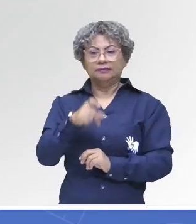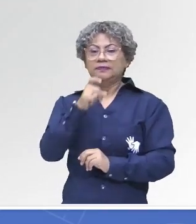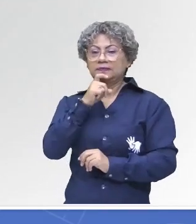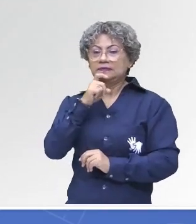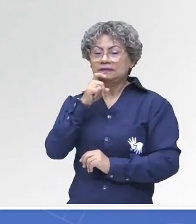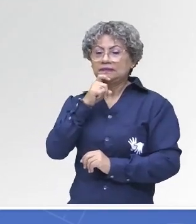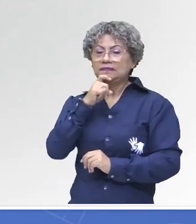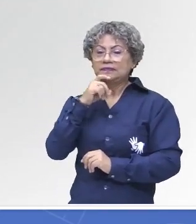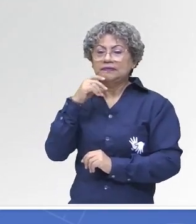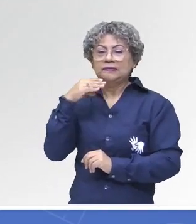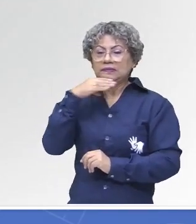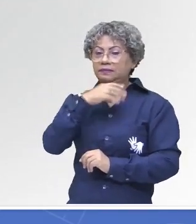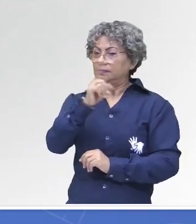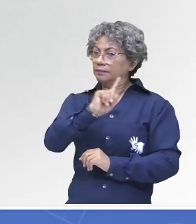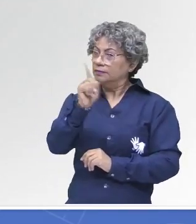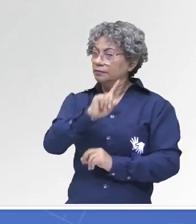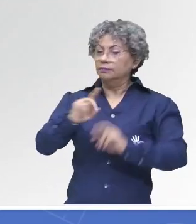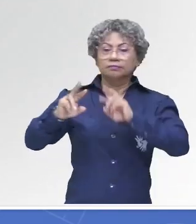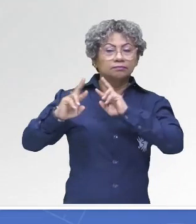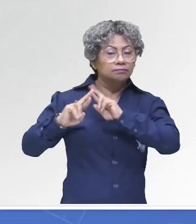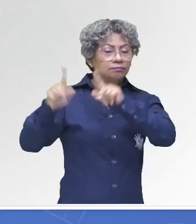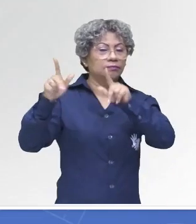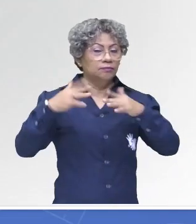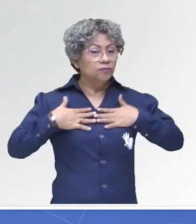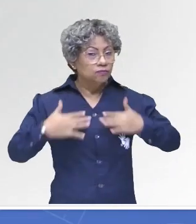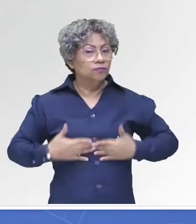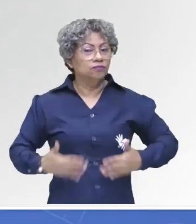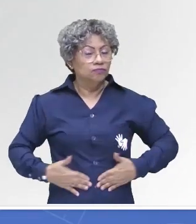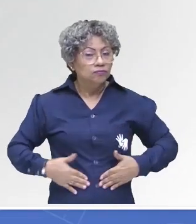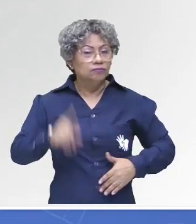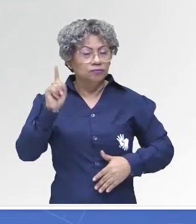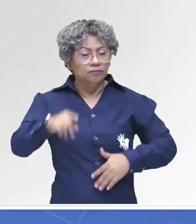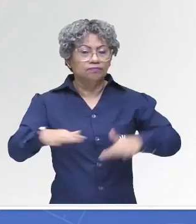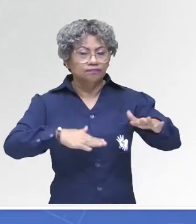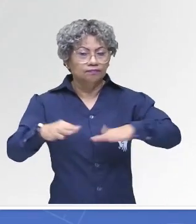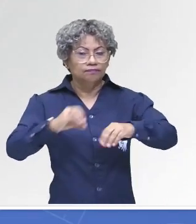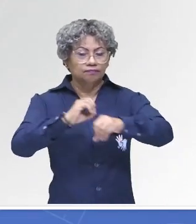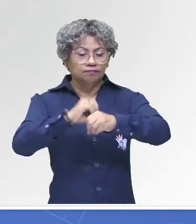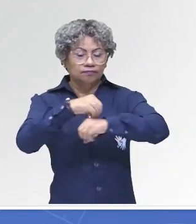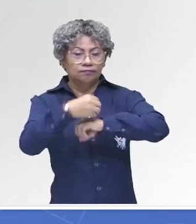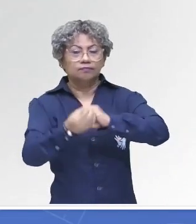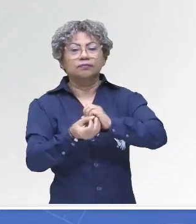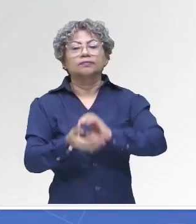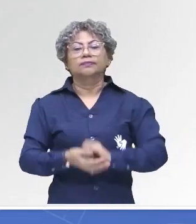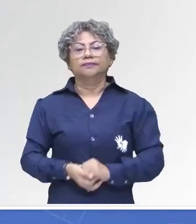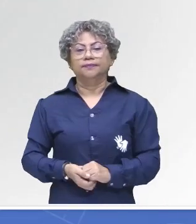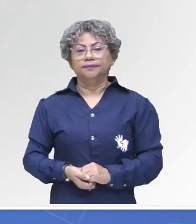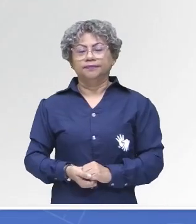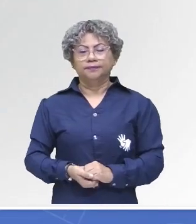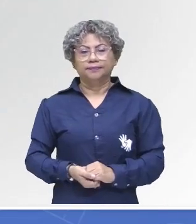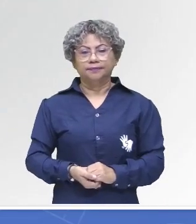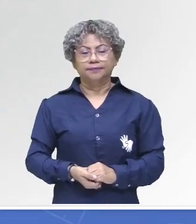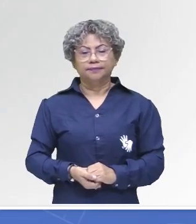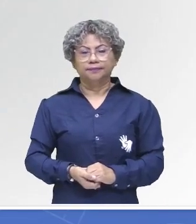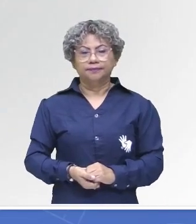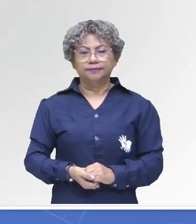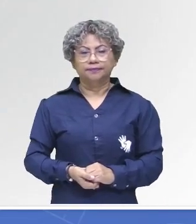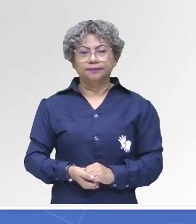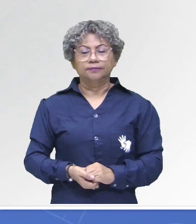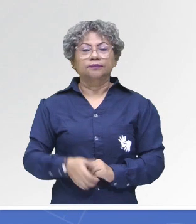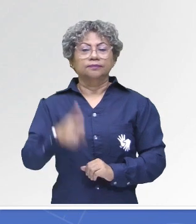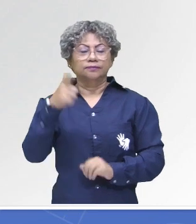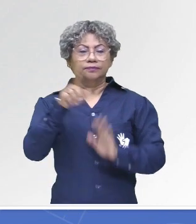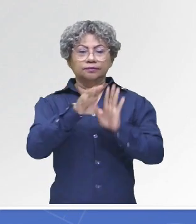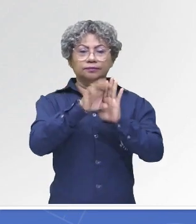associar a temperatura ao movimento das moléculas, tá certo? Outra coisa é o conceito de calor. Veja só, o